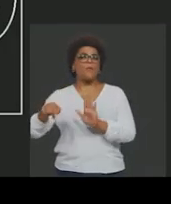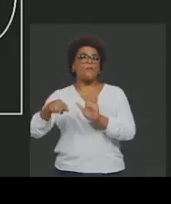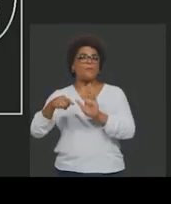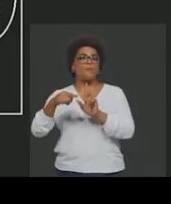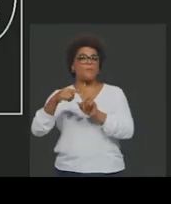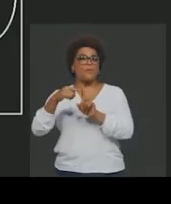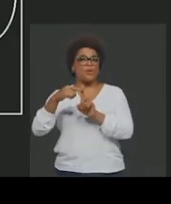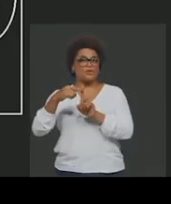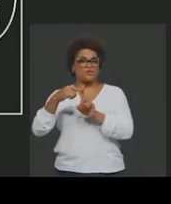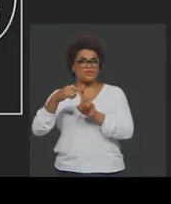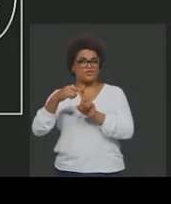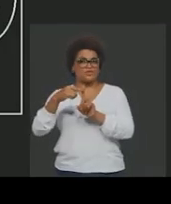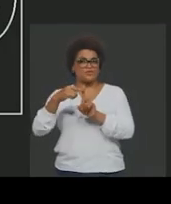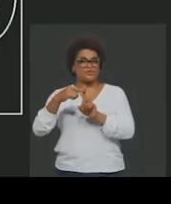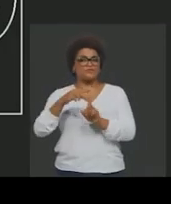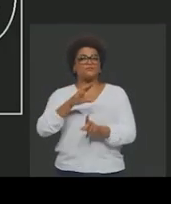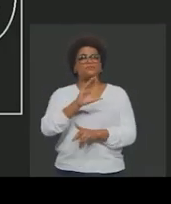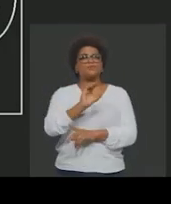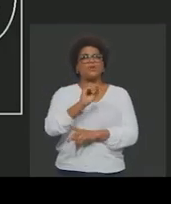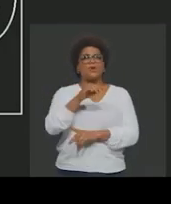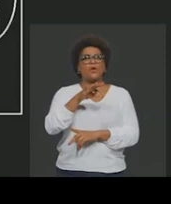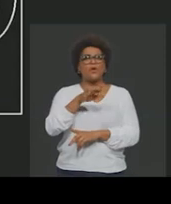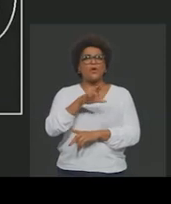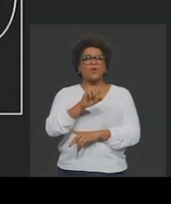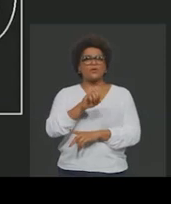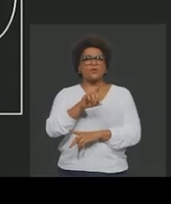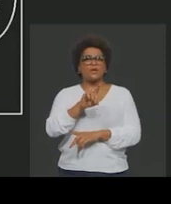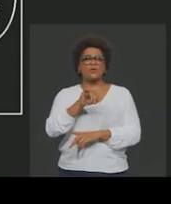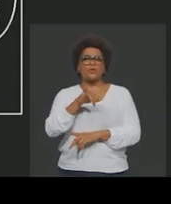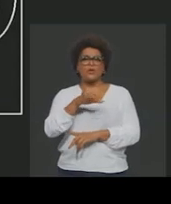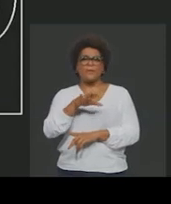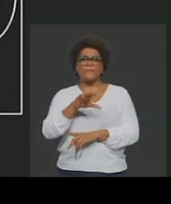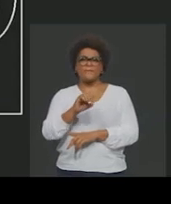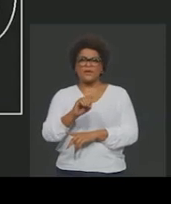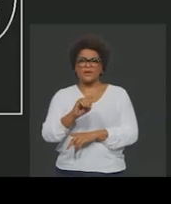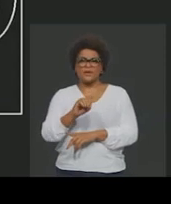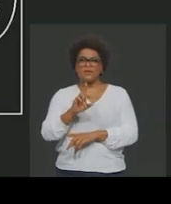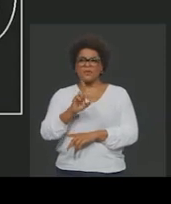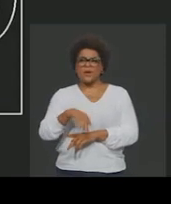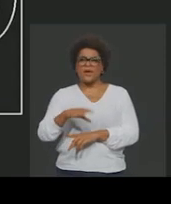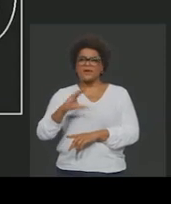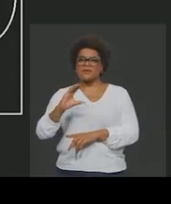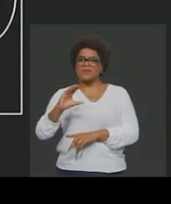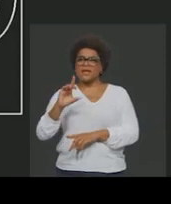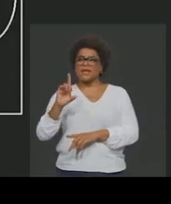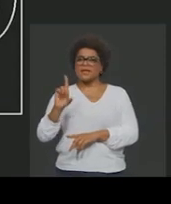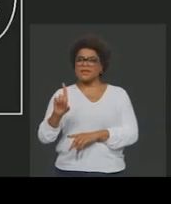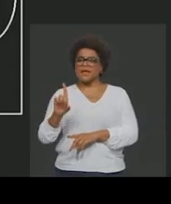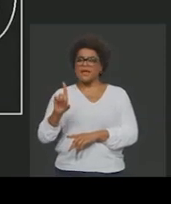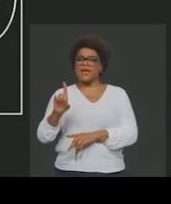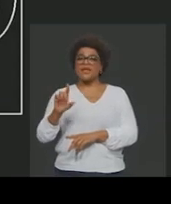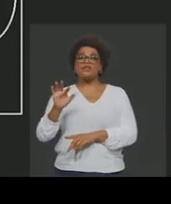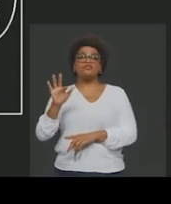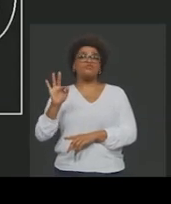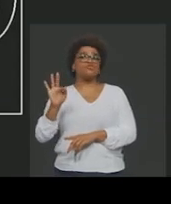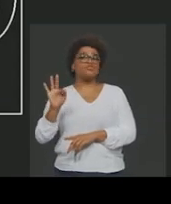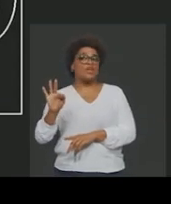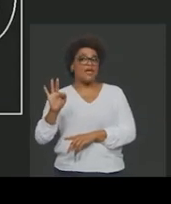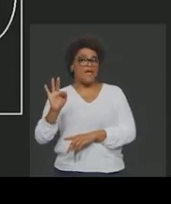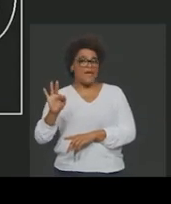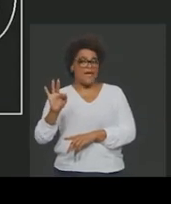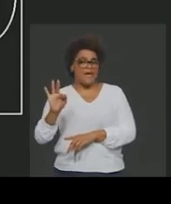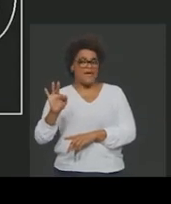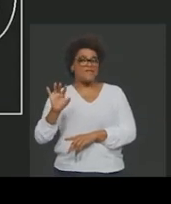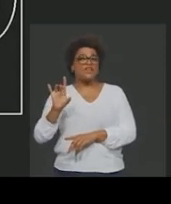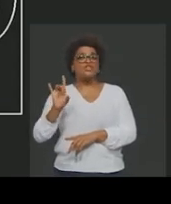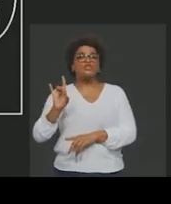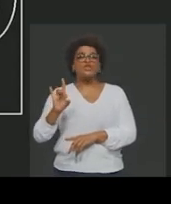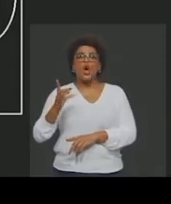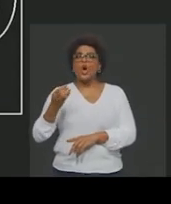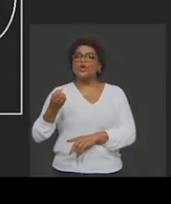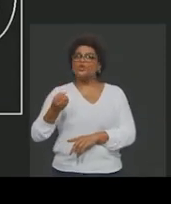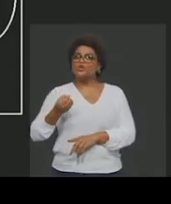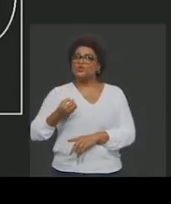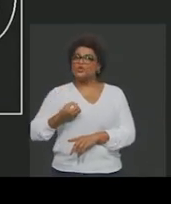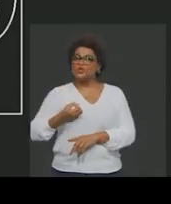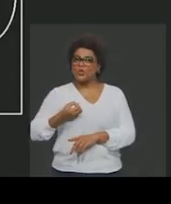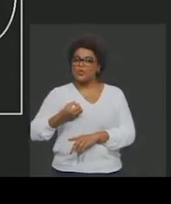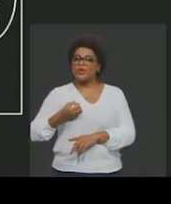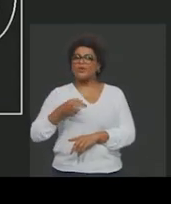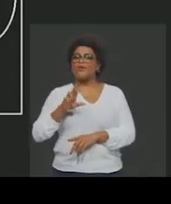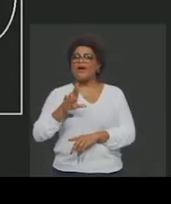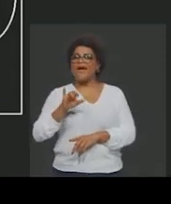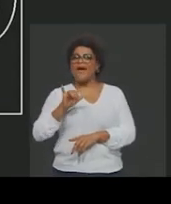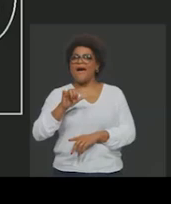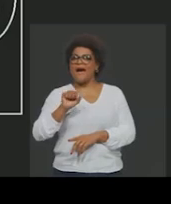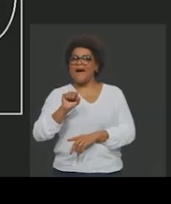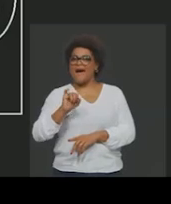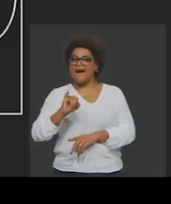função cd de f, todos os números reais. Só que na hora que você chegou aqui, deu todos os números reais? Não,